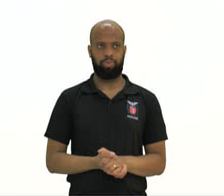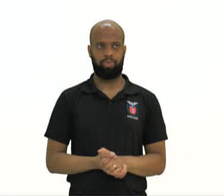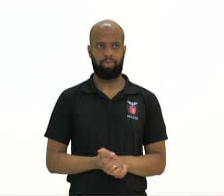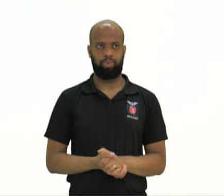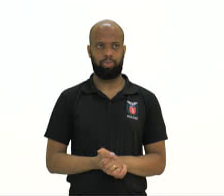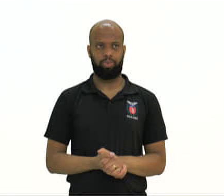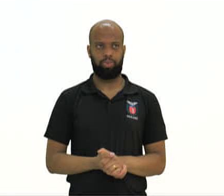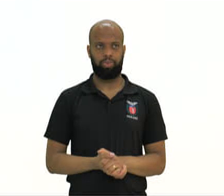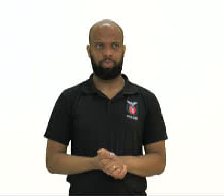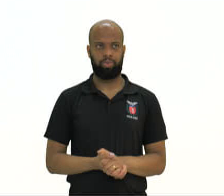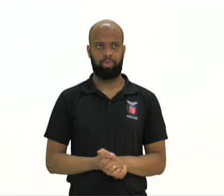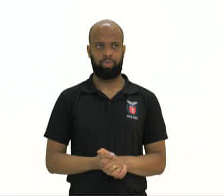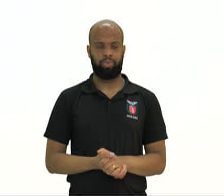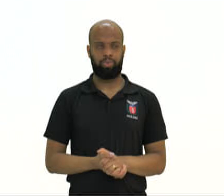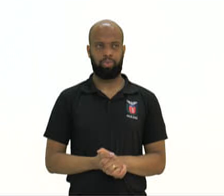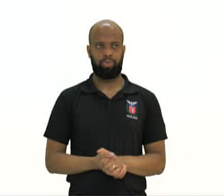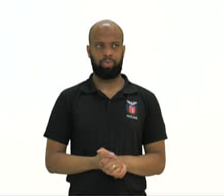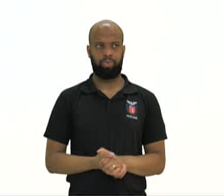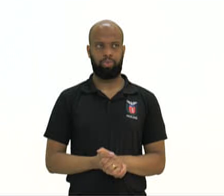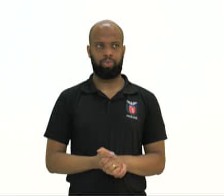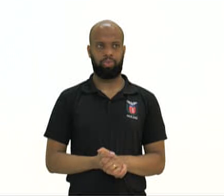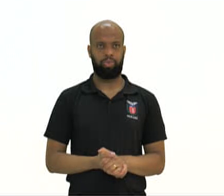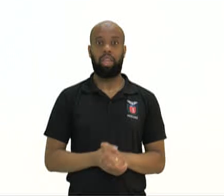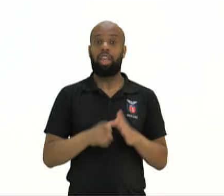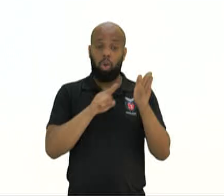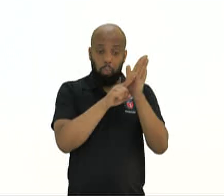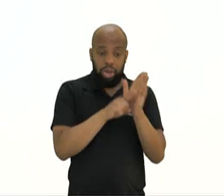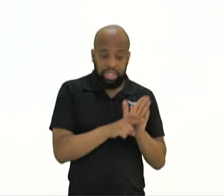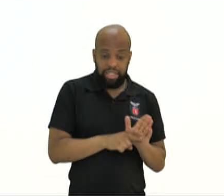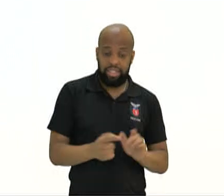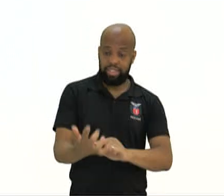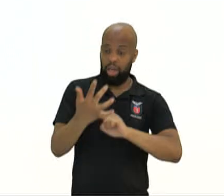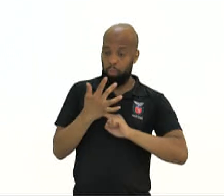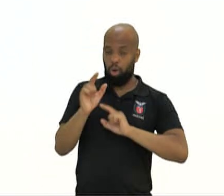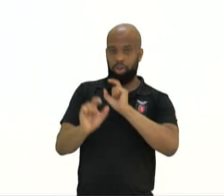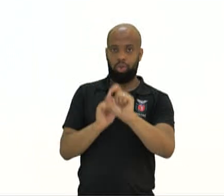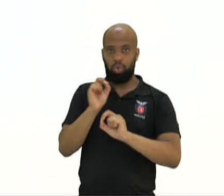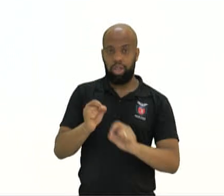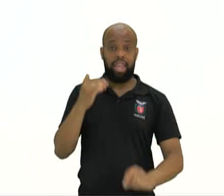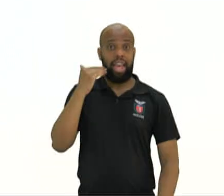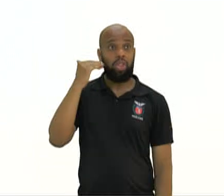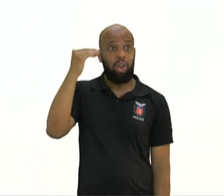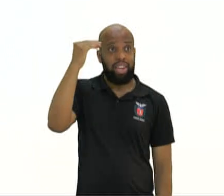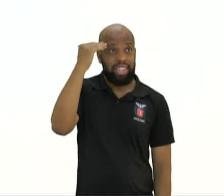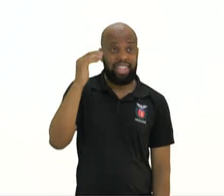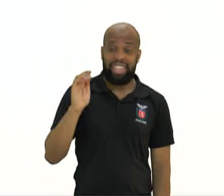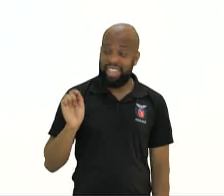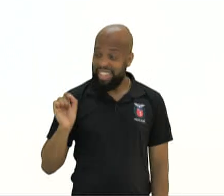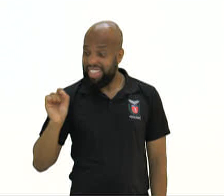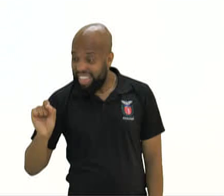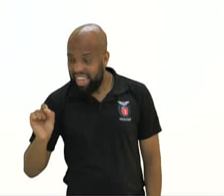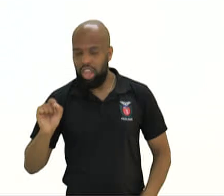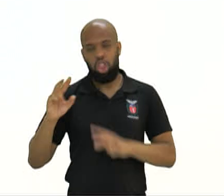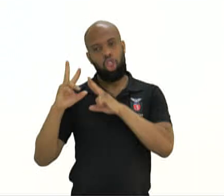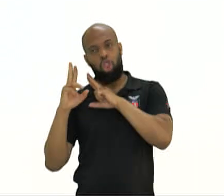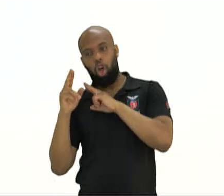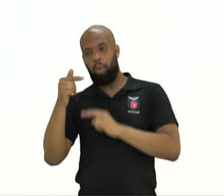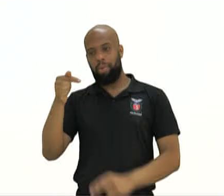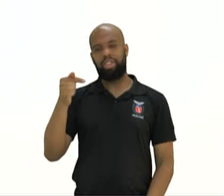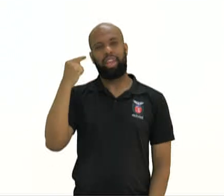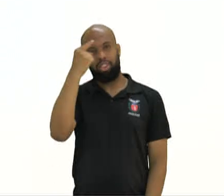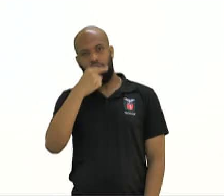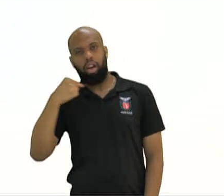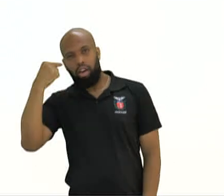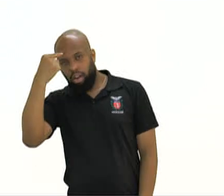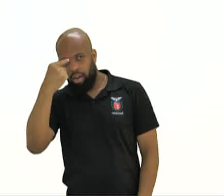7 hours. Essa pesquisa disse que os adolescentes que dormem por 7 horas,